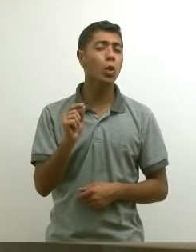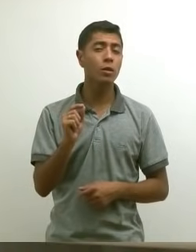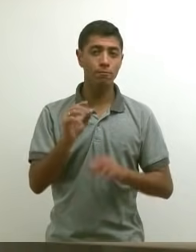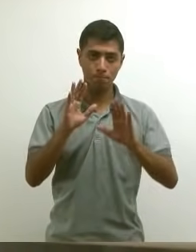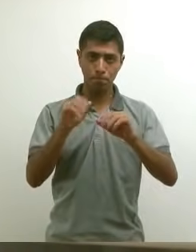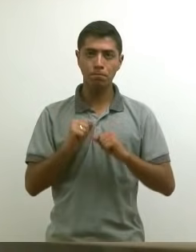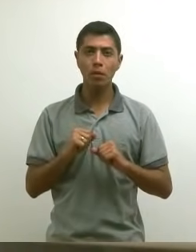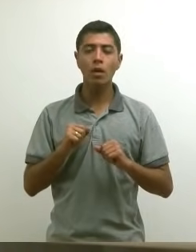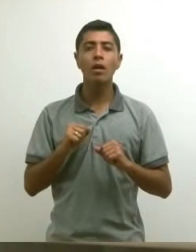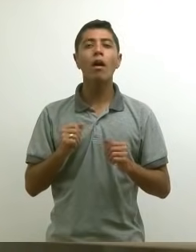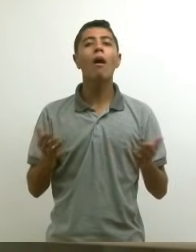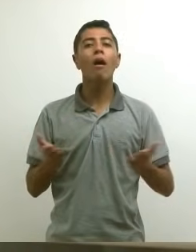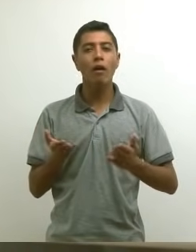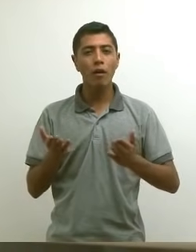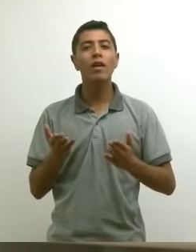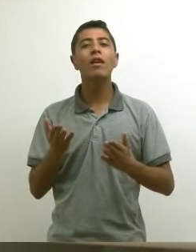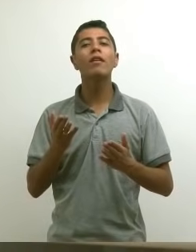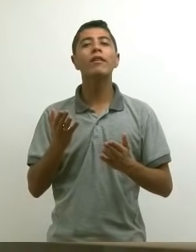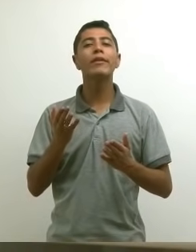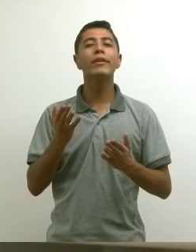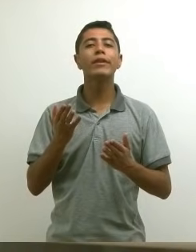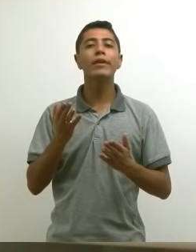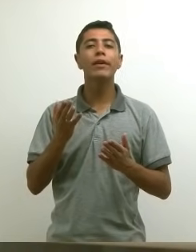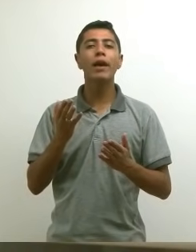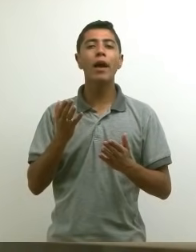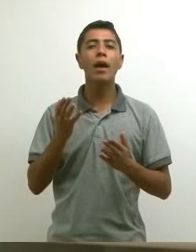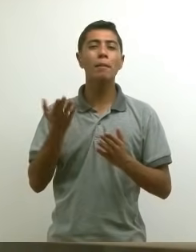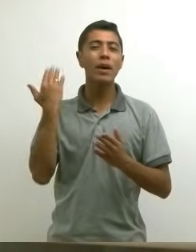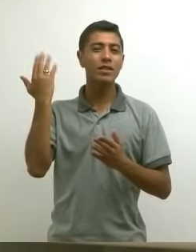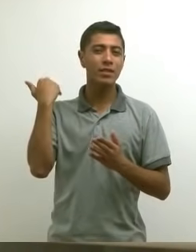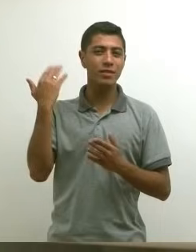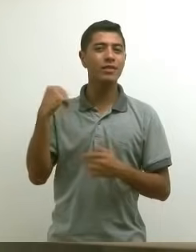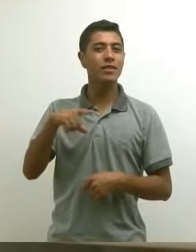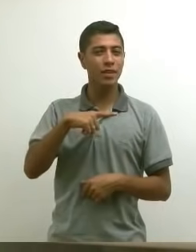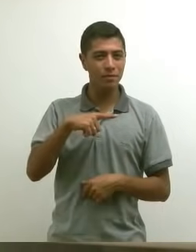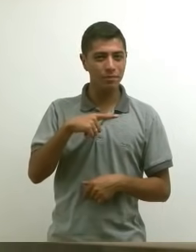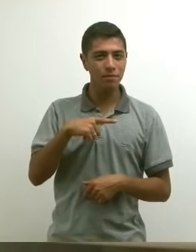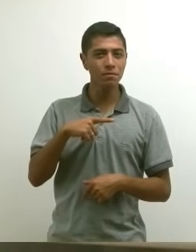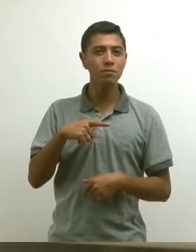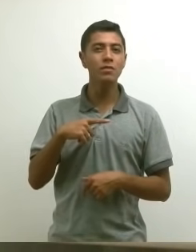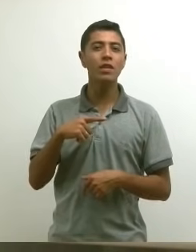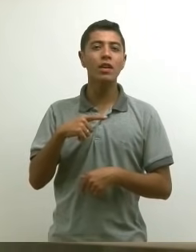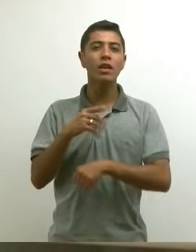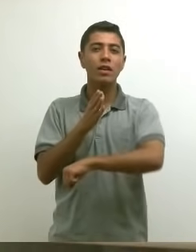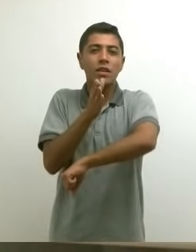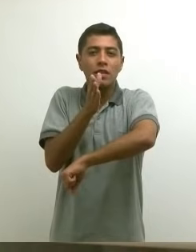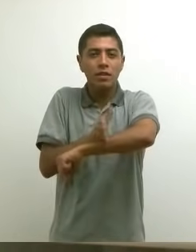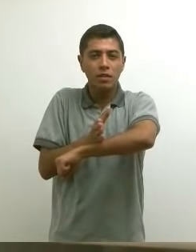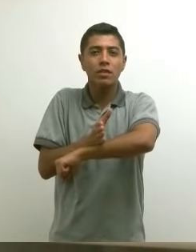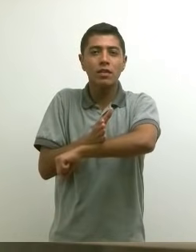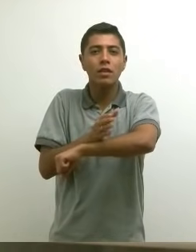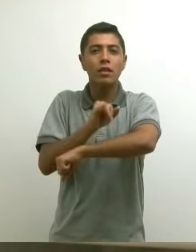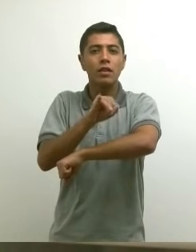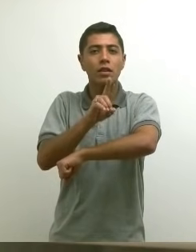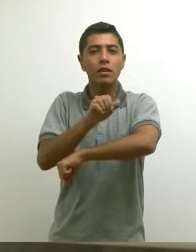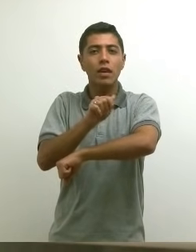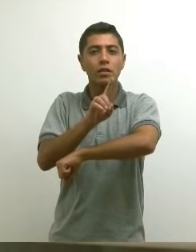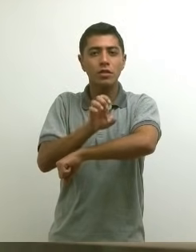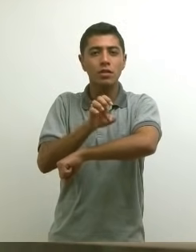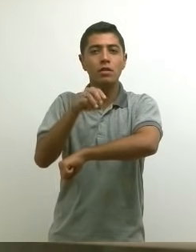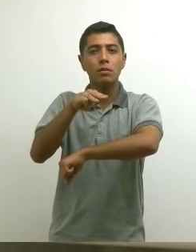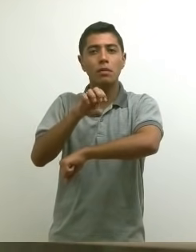média com a grande revolução científica do século 15 e 16 que em que houve